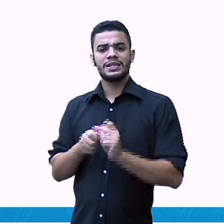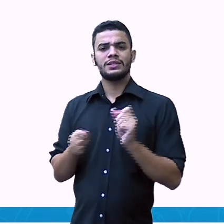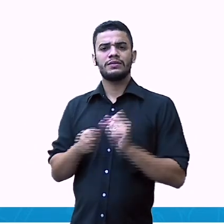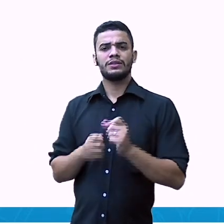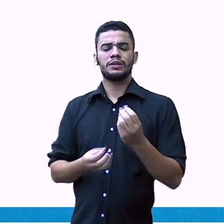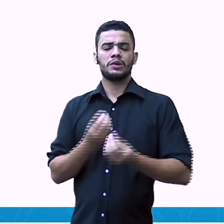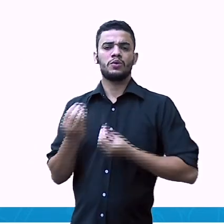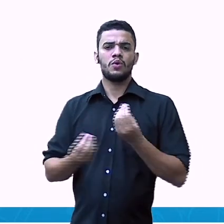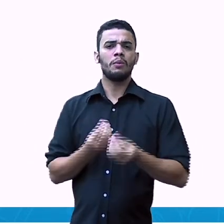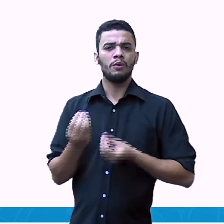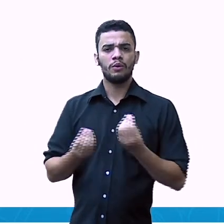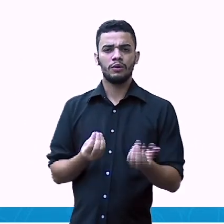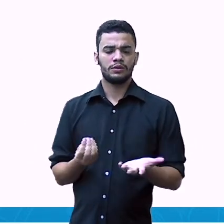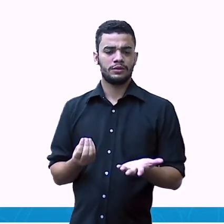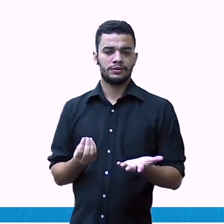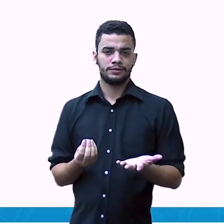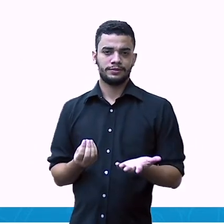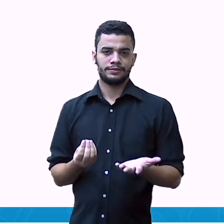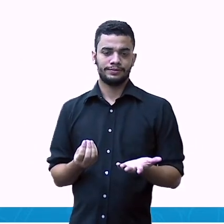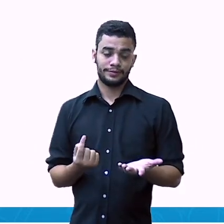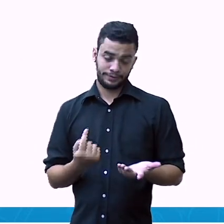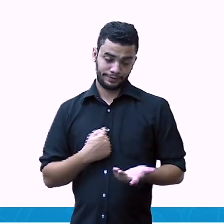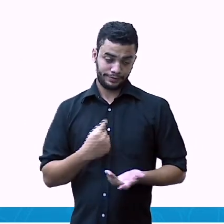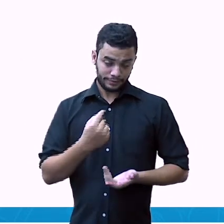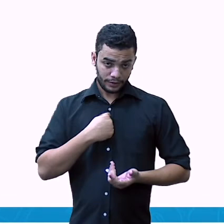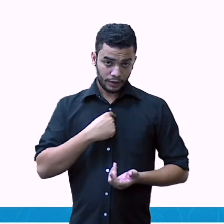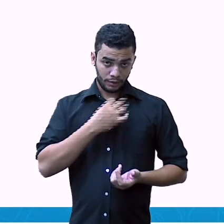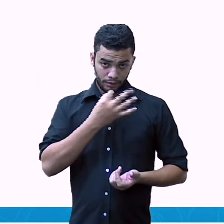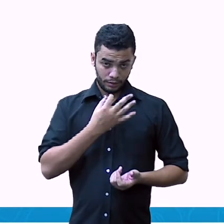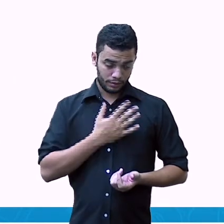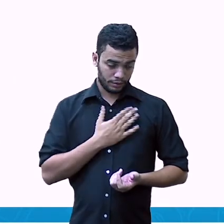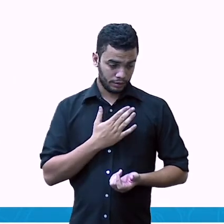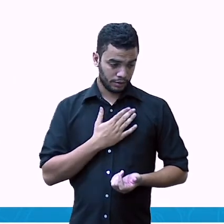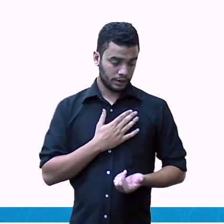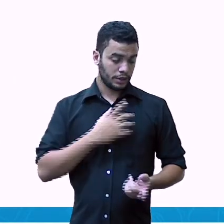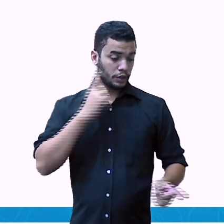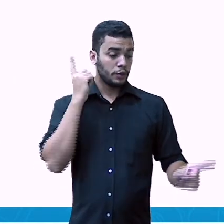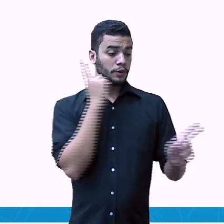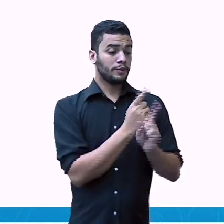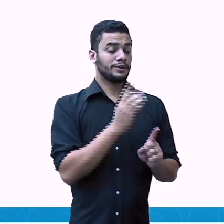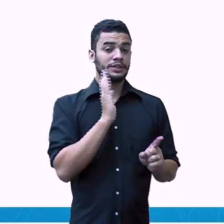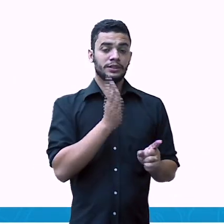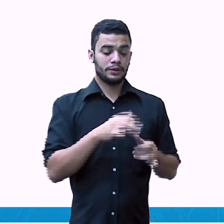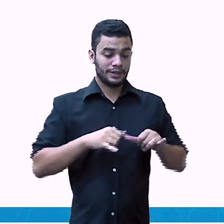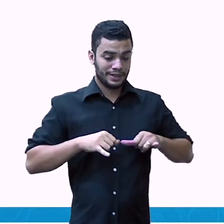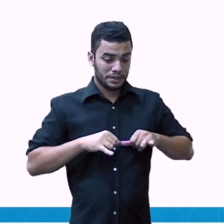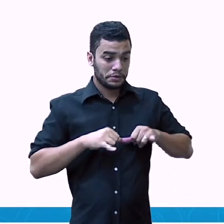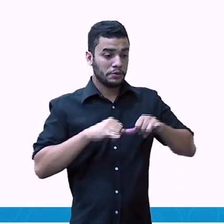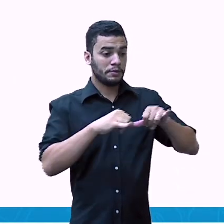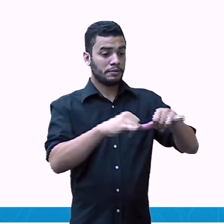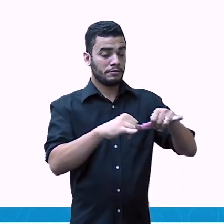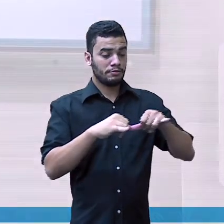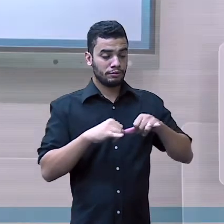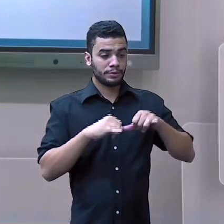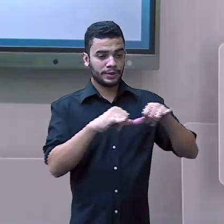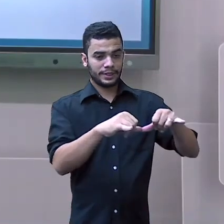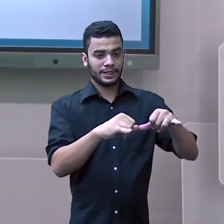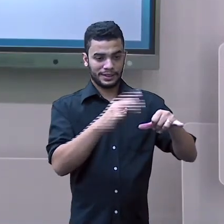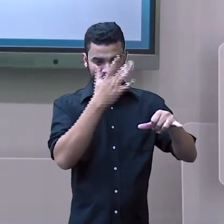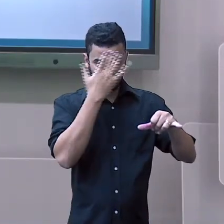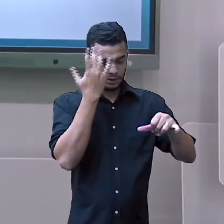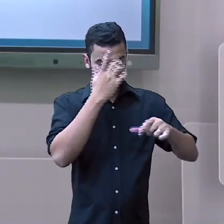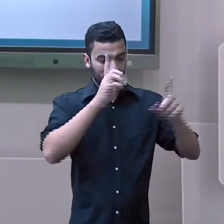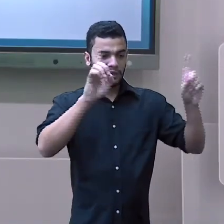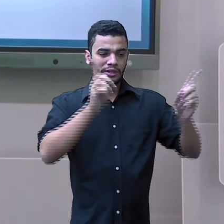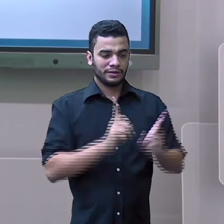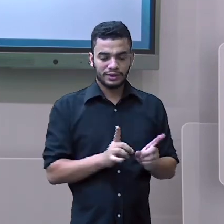Eu vejo muito nos supermercados, nos bancos, inclusive o meu atendente no meu banco, ele é um cadeirante, então no meu